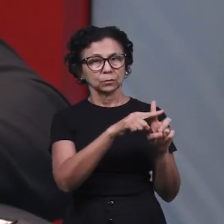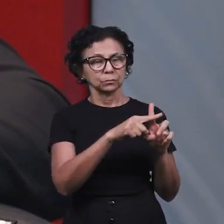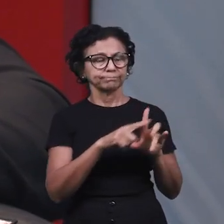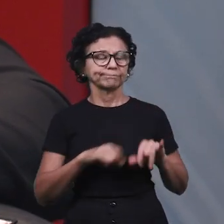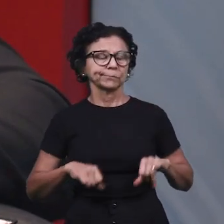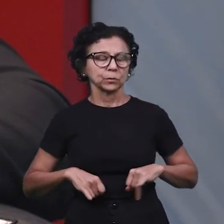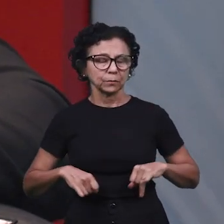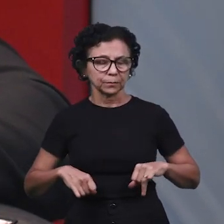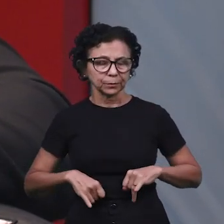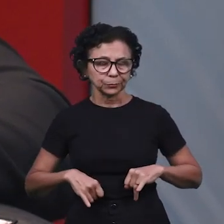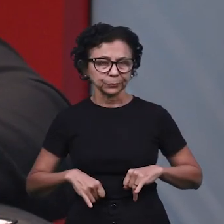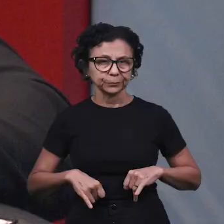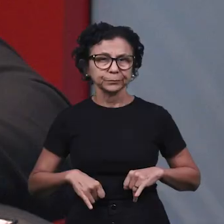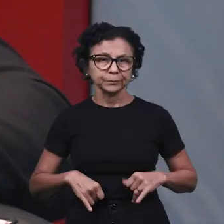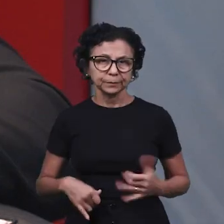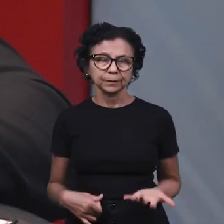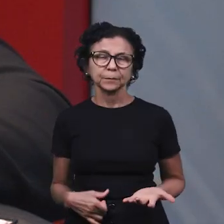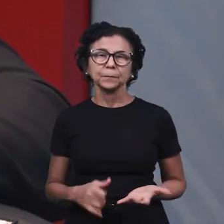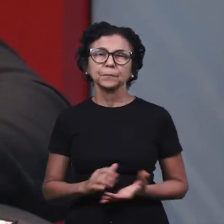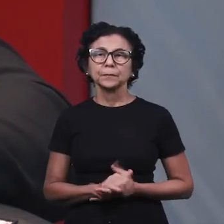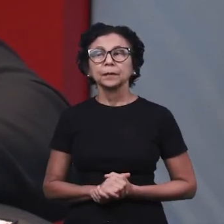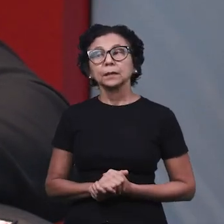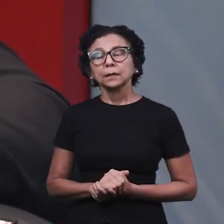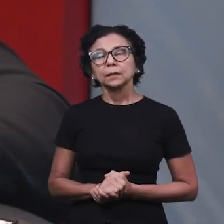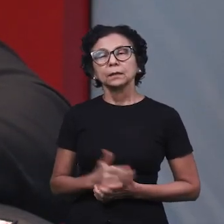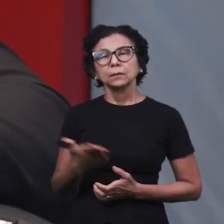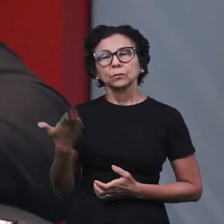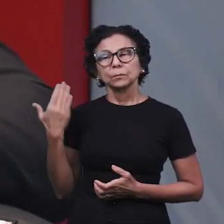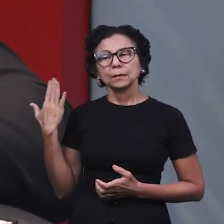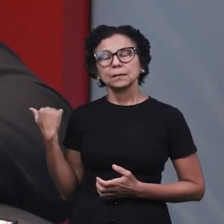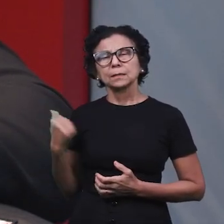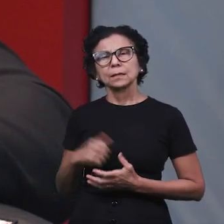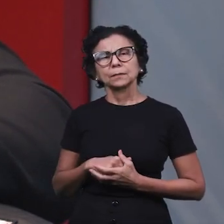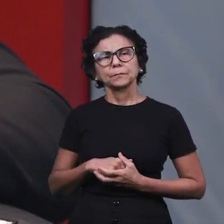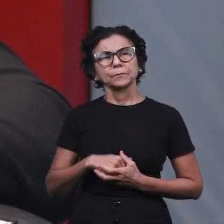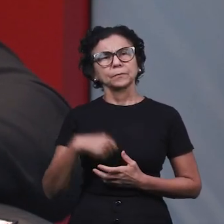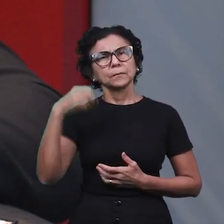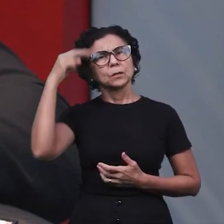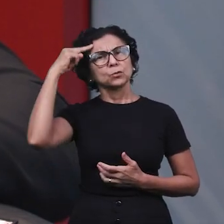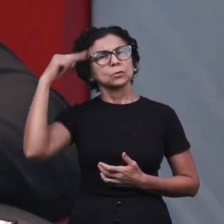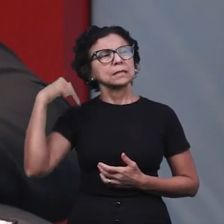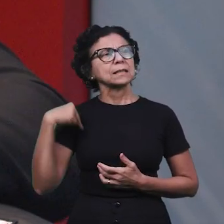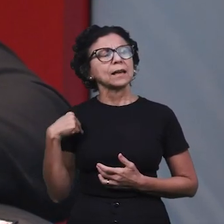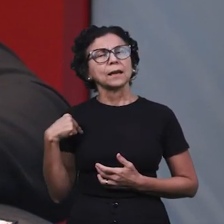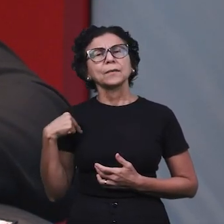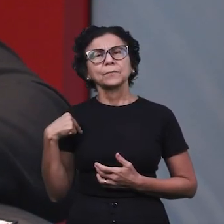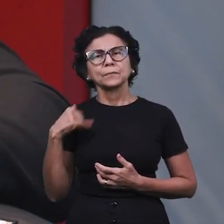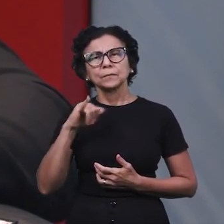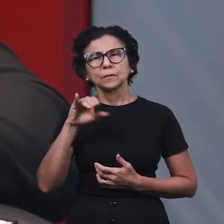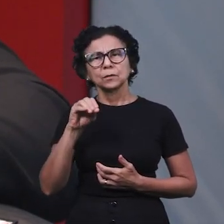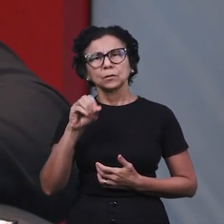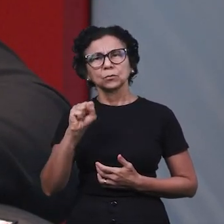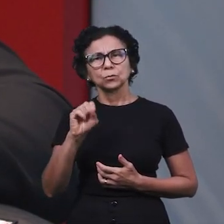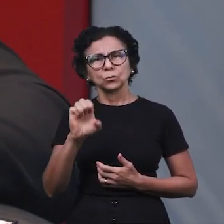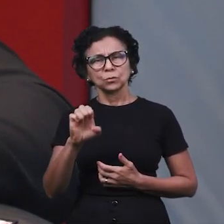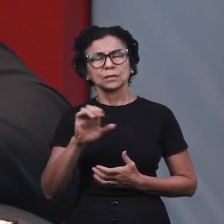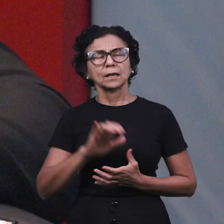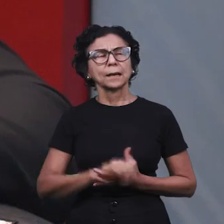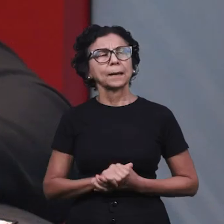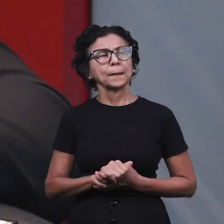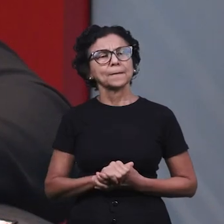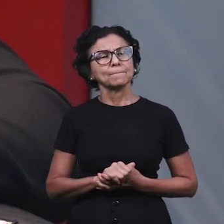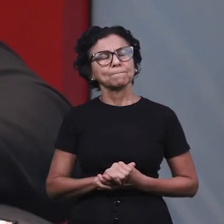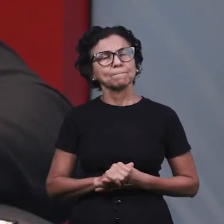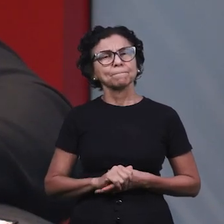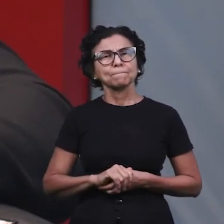José apresenta ali, pastor. Porque se tinha alguém naquele Egito, se tinha alguém naquele local que pudesse apontar